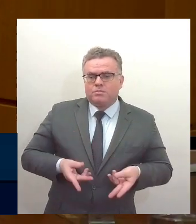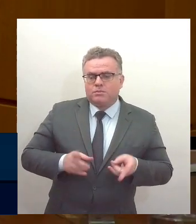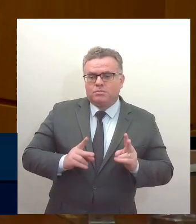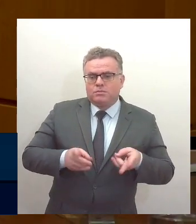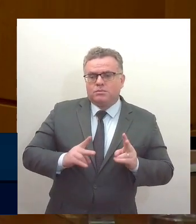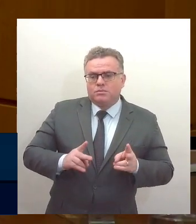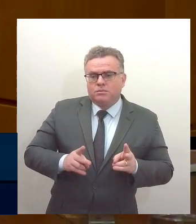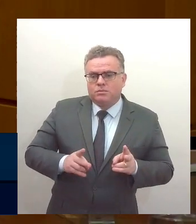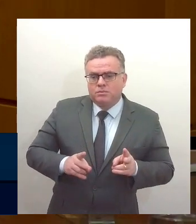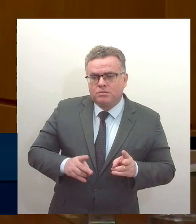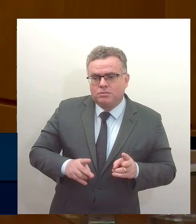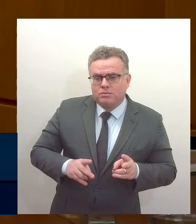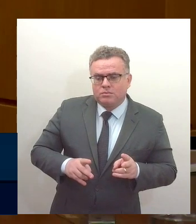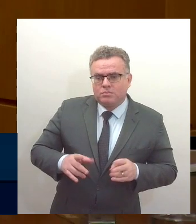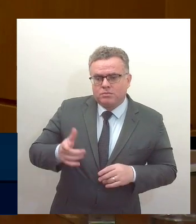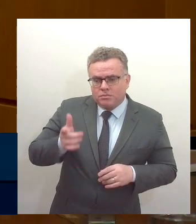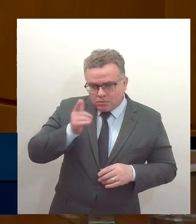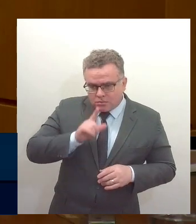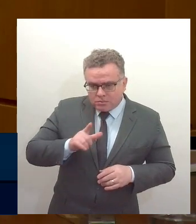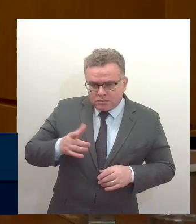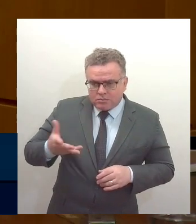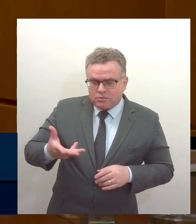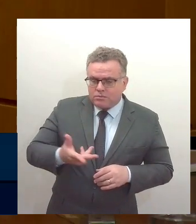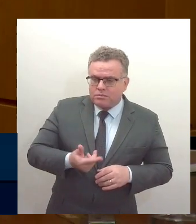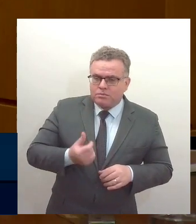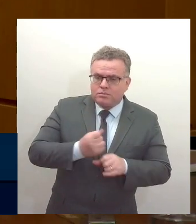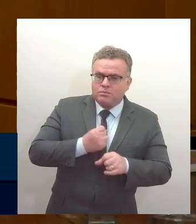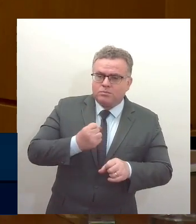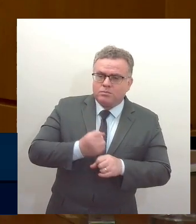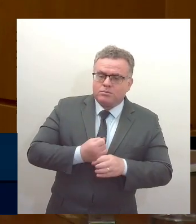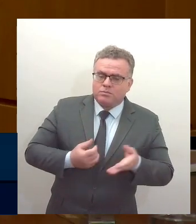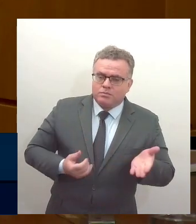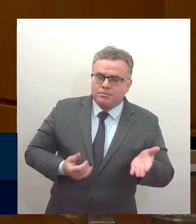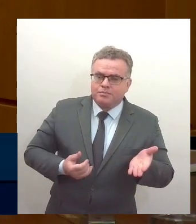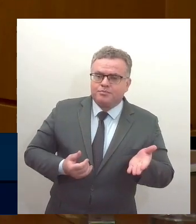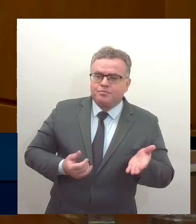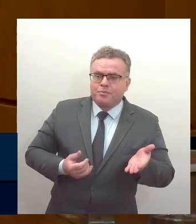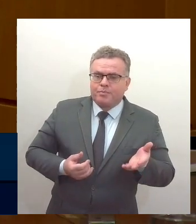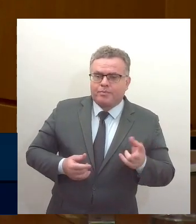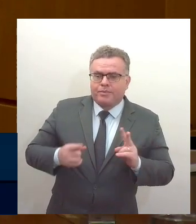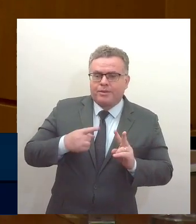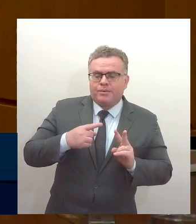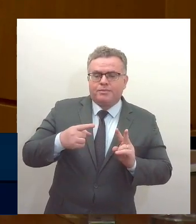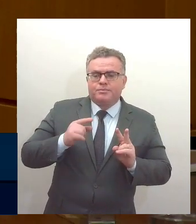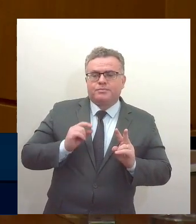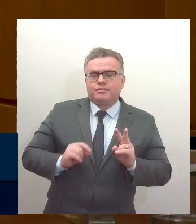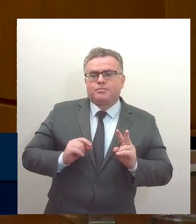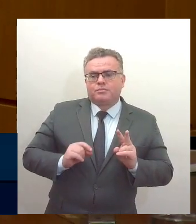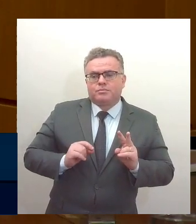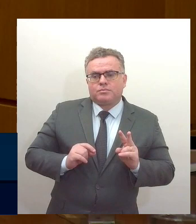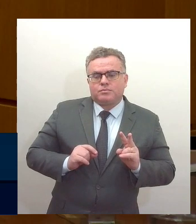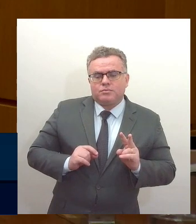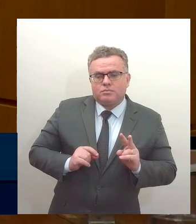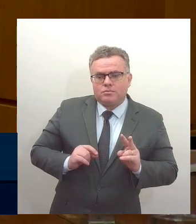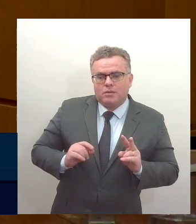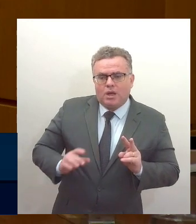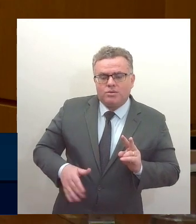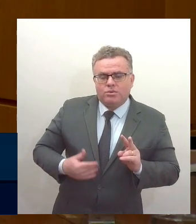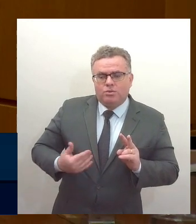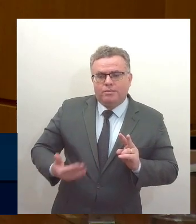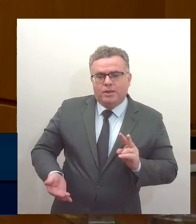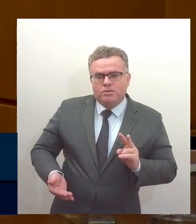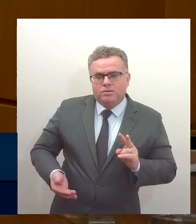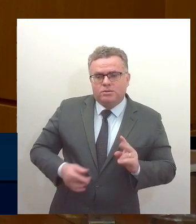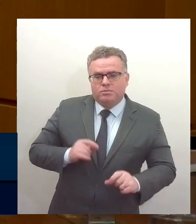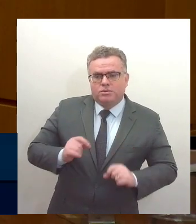obra. E com essas duas obras que foram inauguradas e entregue